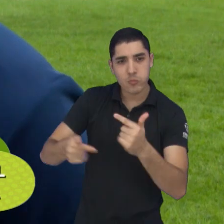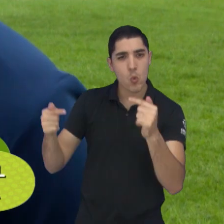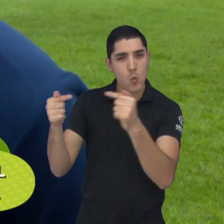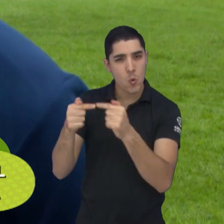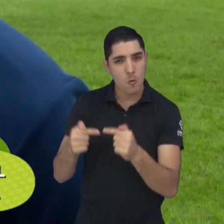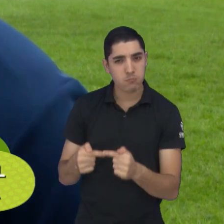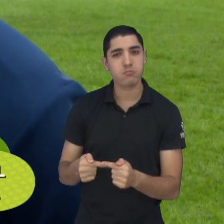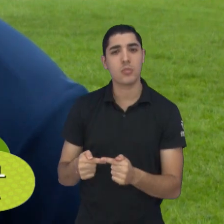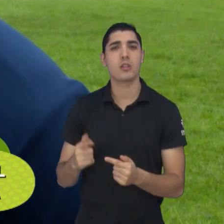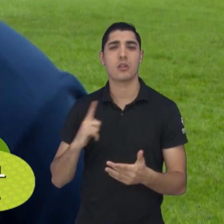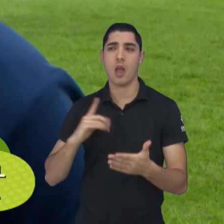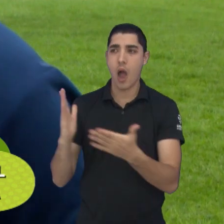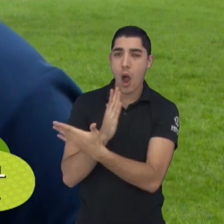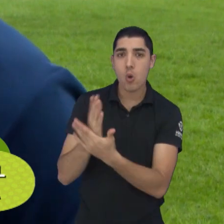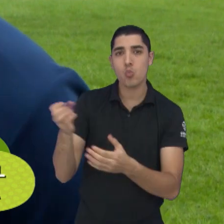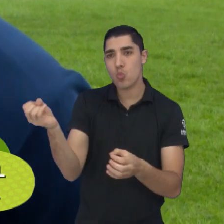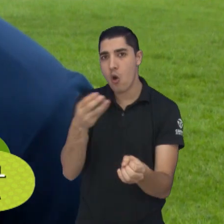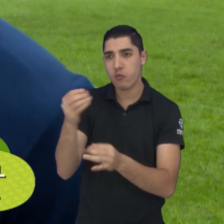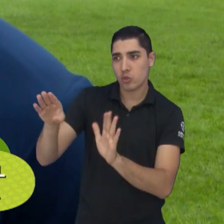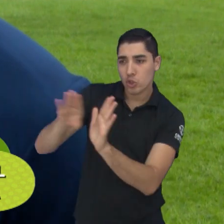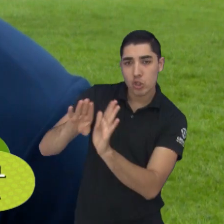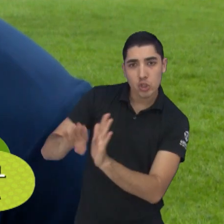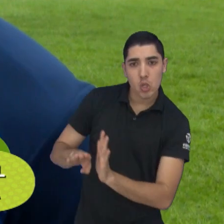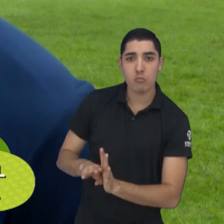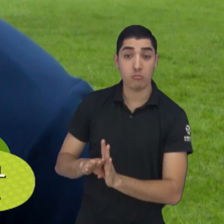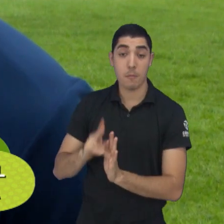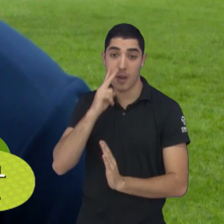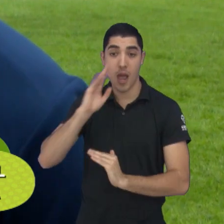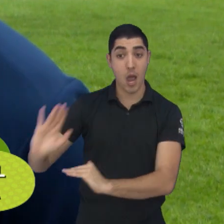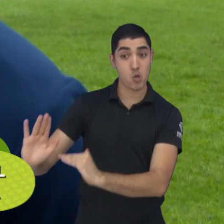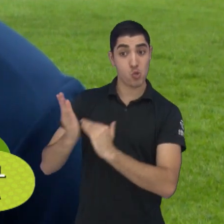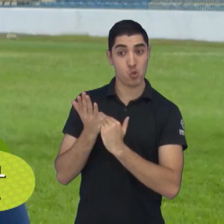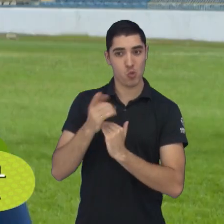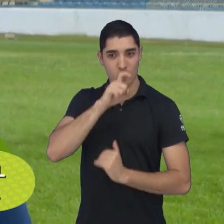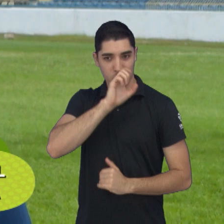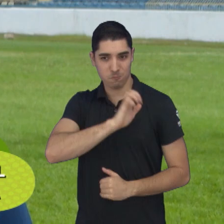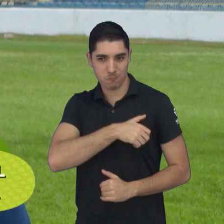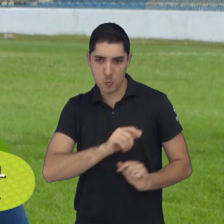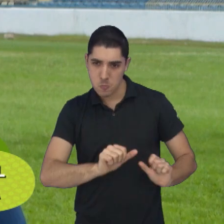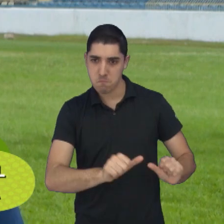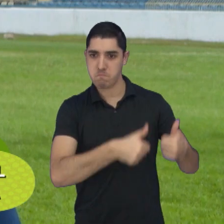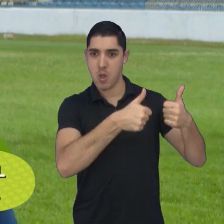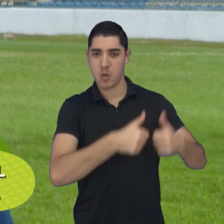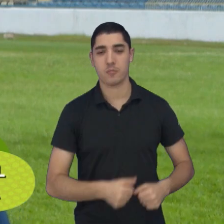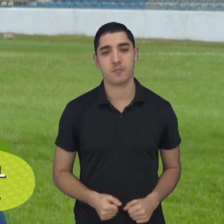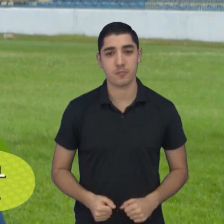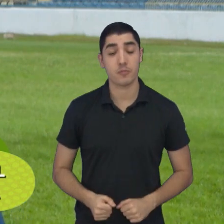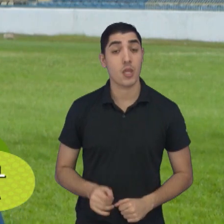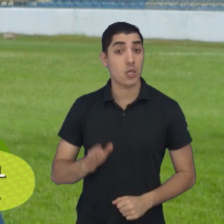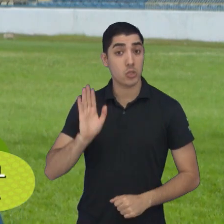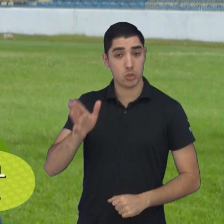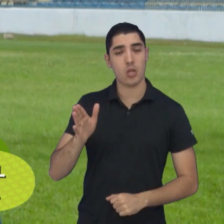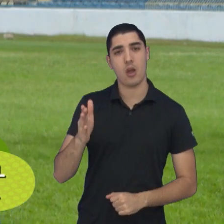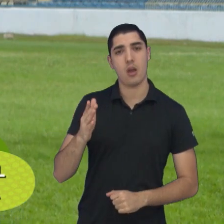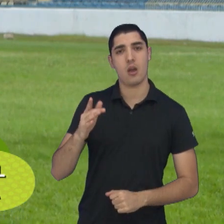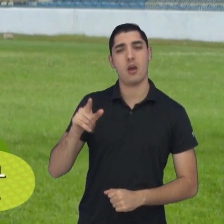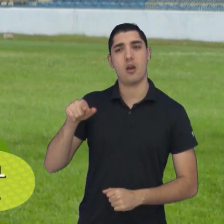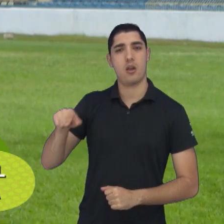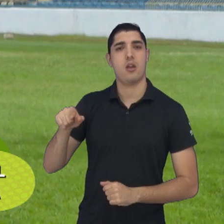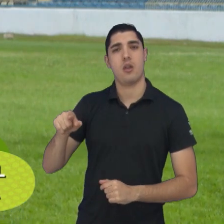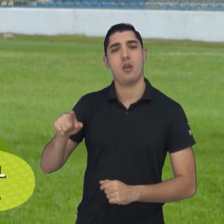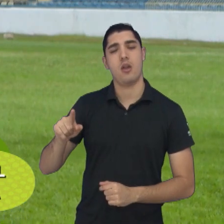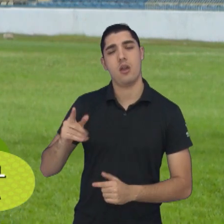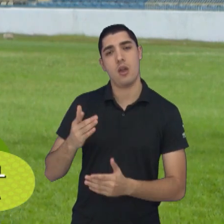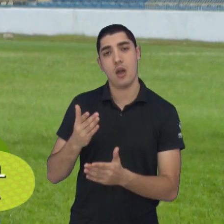Marzagão, do Balotelli, alguns jogadores que chegou, acabou facilitando para a gente estar nesse nível hoje. Desde o começo da pré-temporada a gente